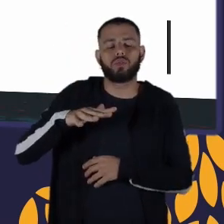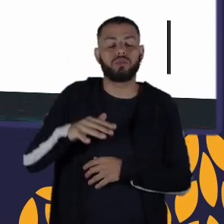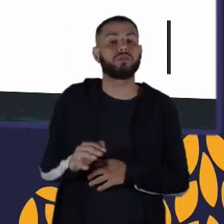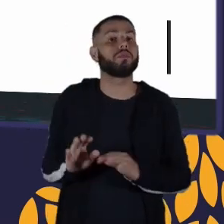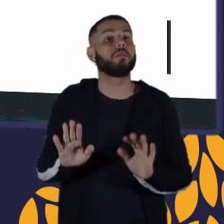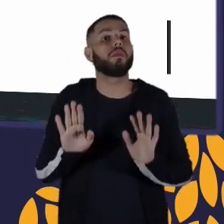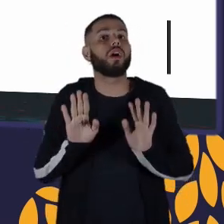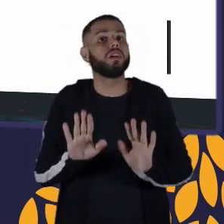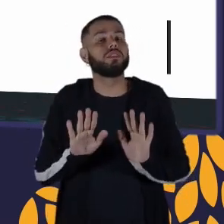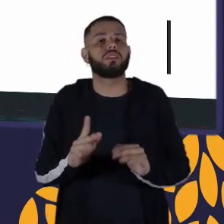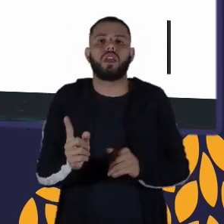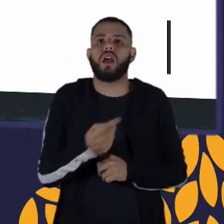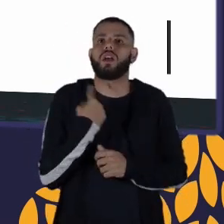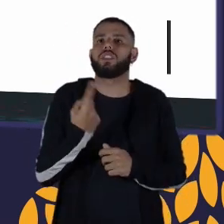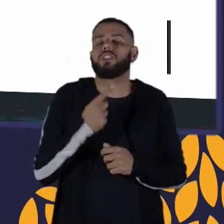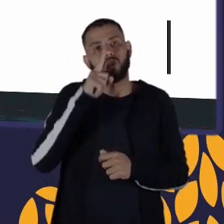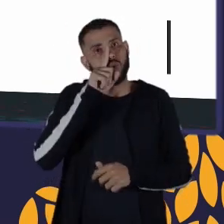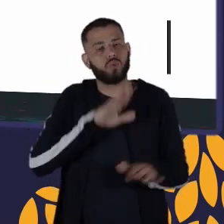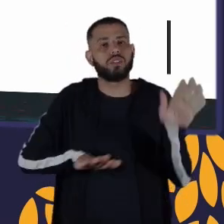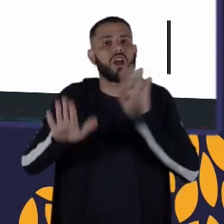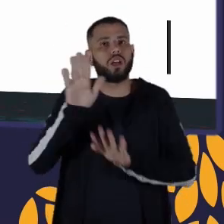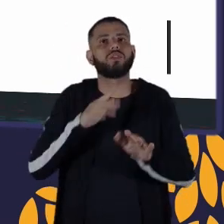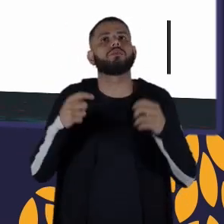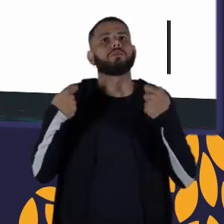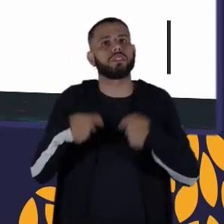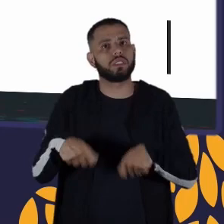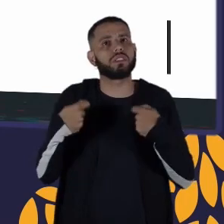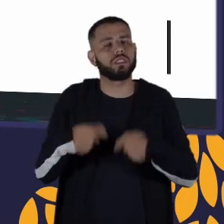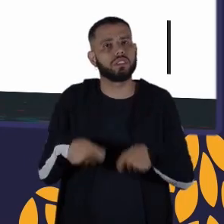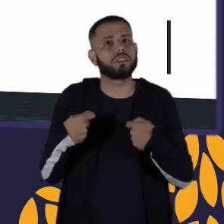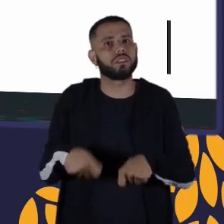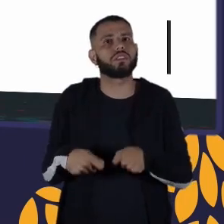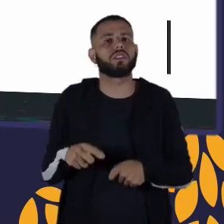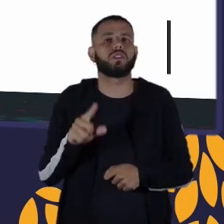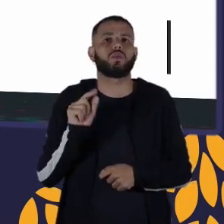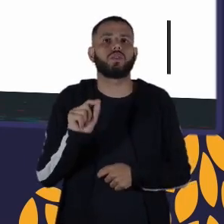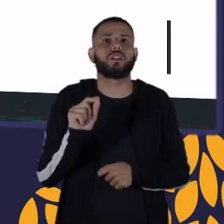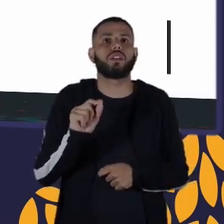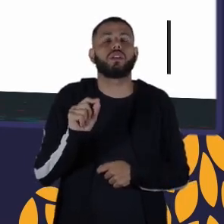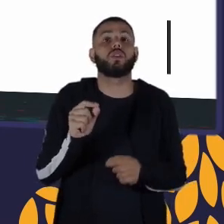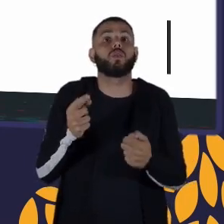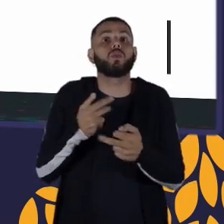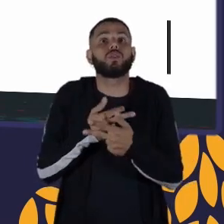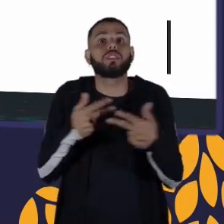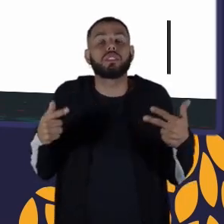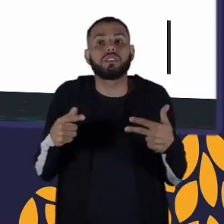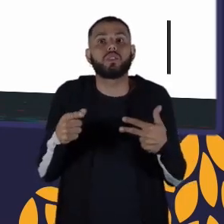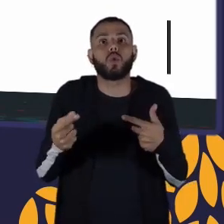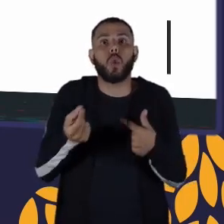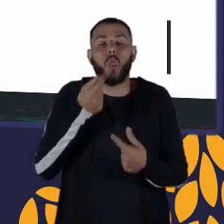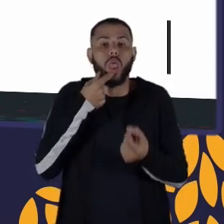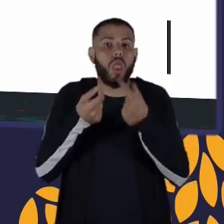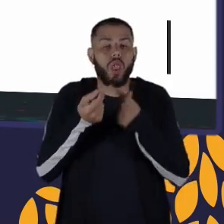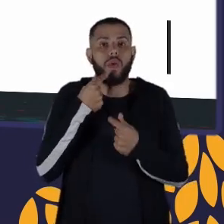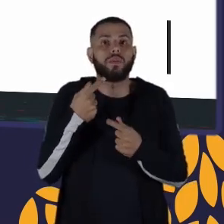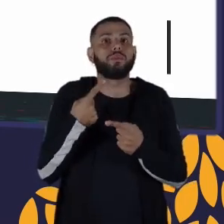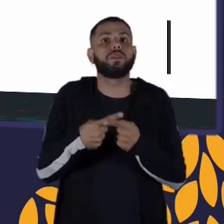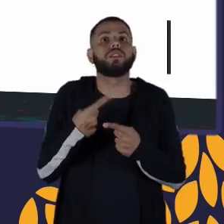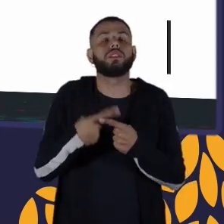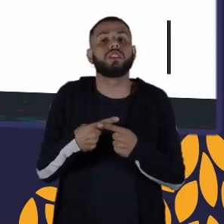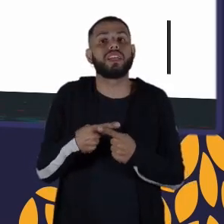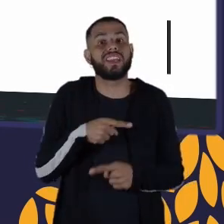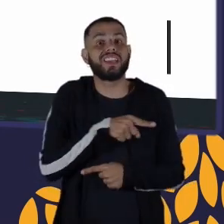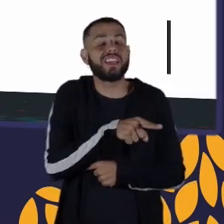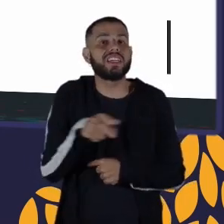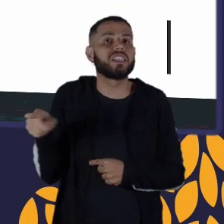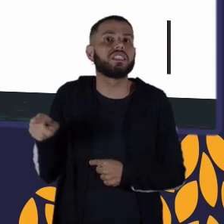muito cuidado com imunossupressores que eles estão tomando, porque canabinoides, todos